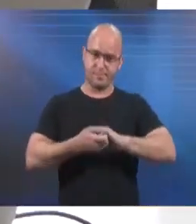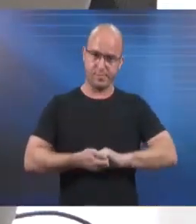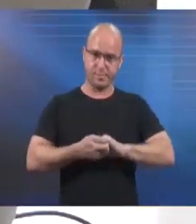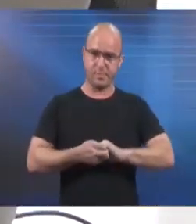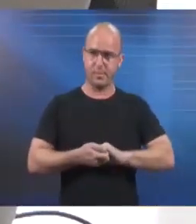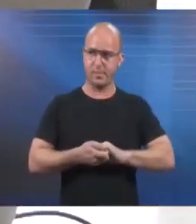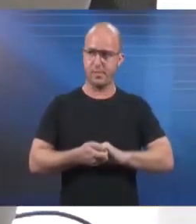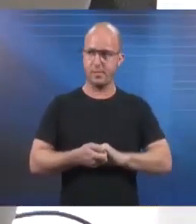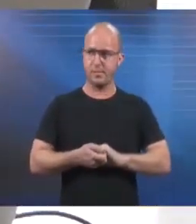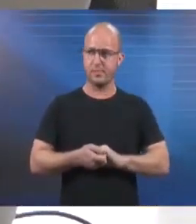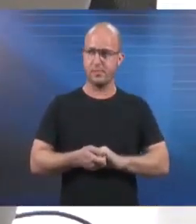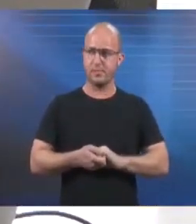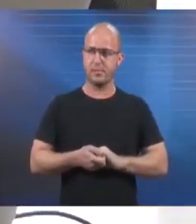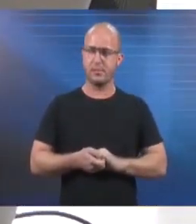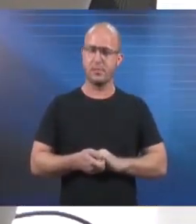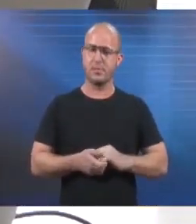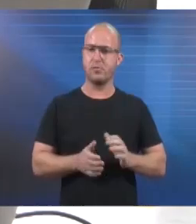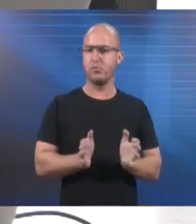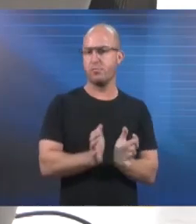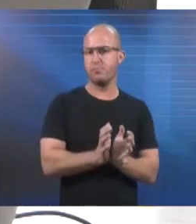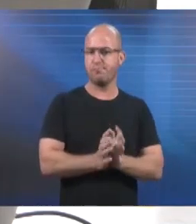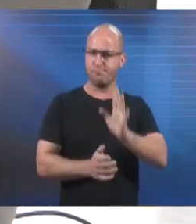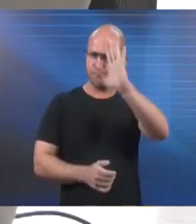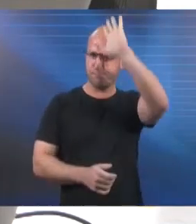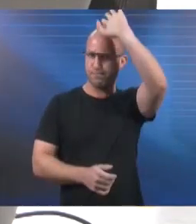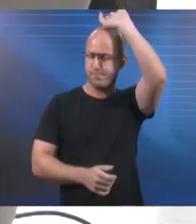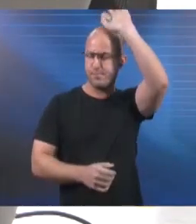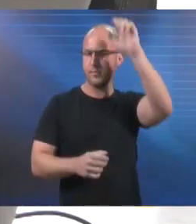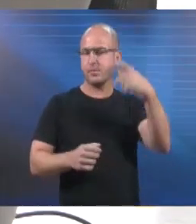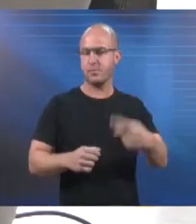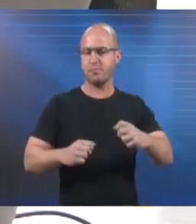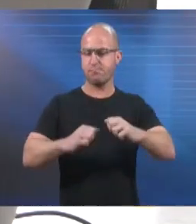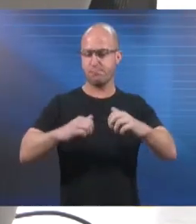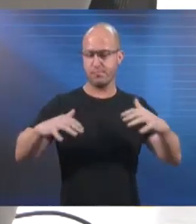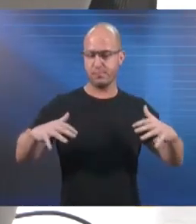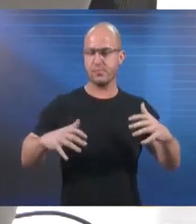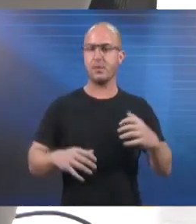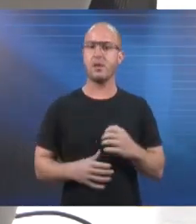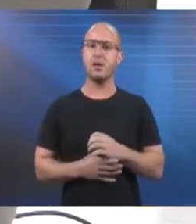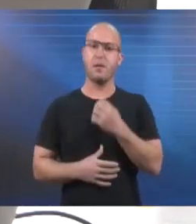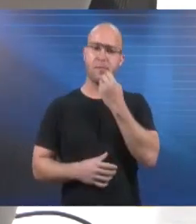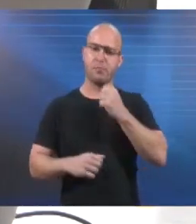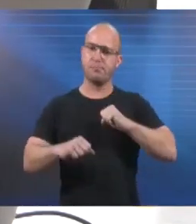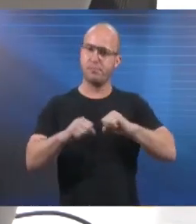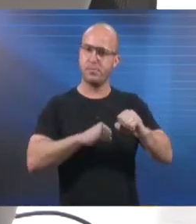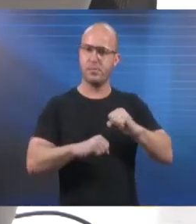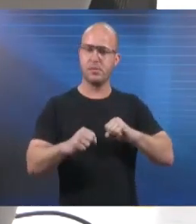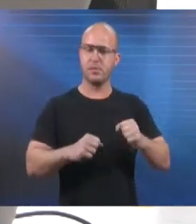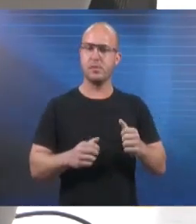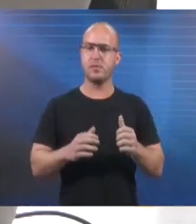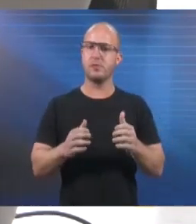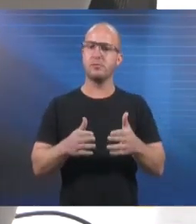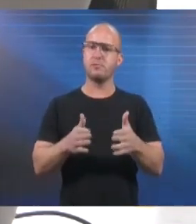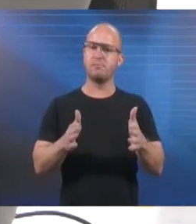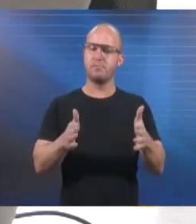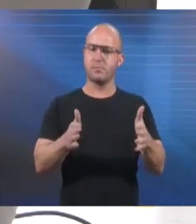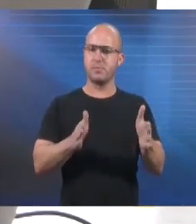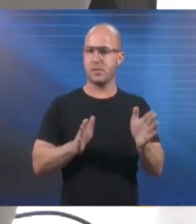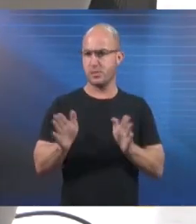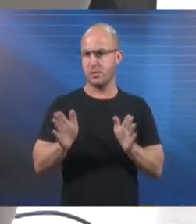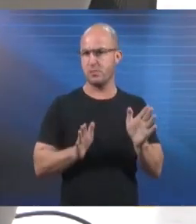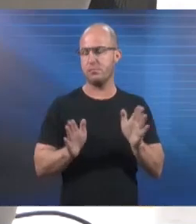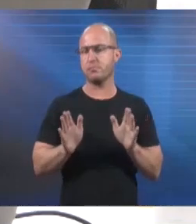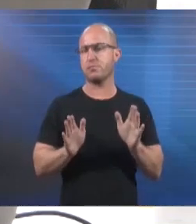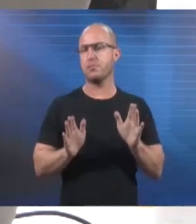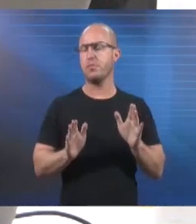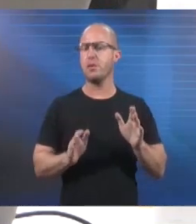queridos corpo eh membros do corpo de bombeiro que tá aqui nas Galerias e é muito bom esse debate sobre licenciamento talvez vocês